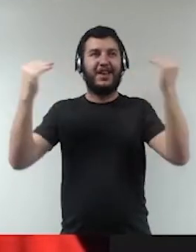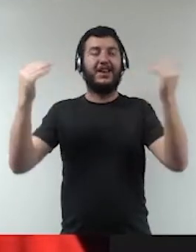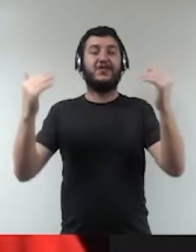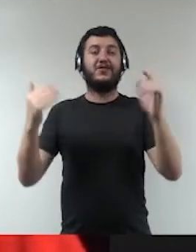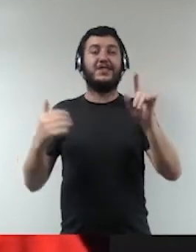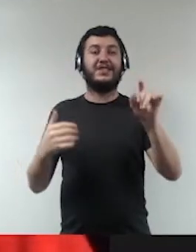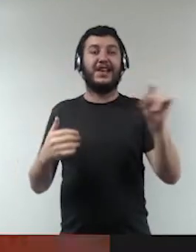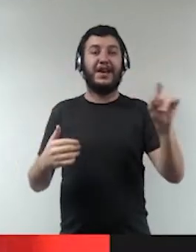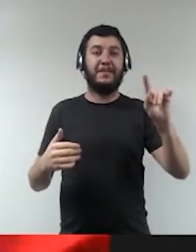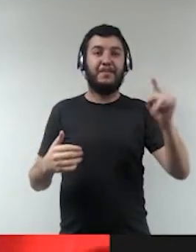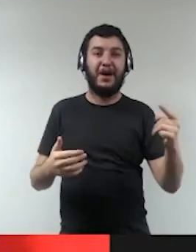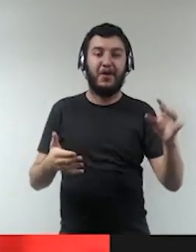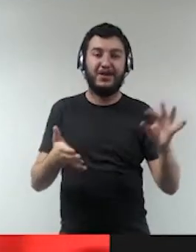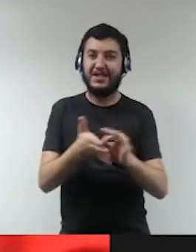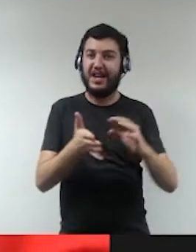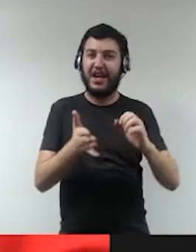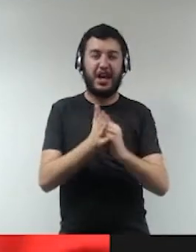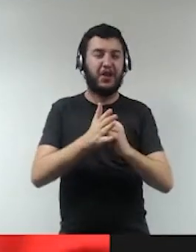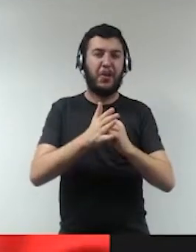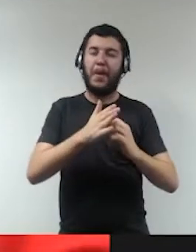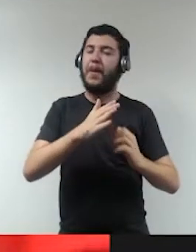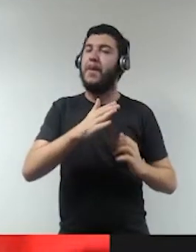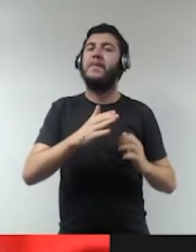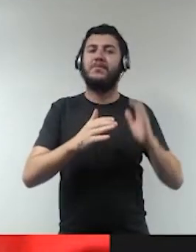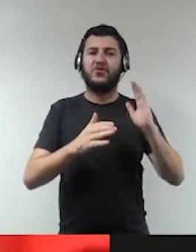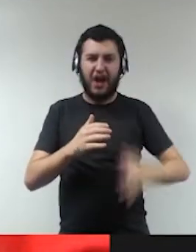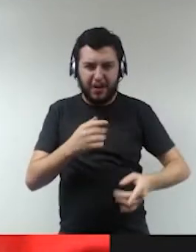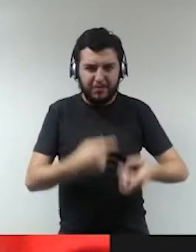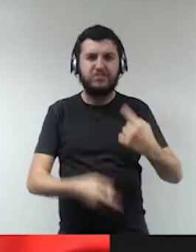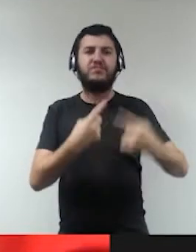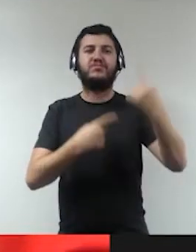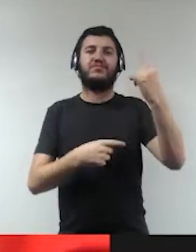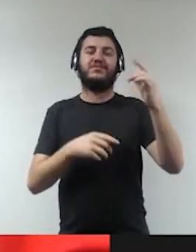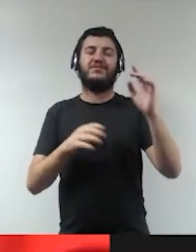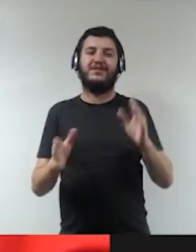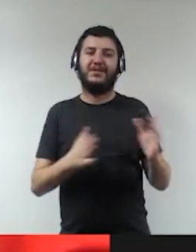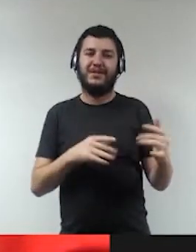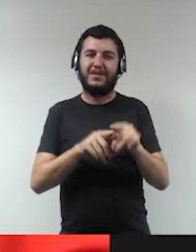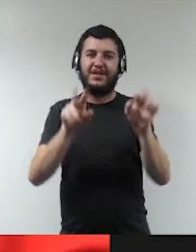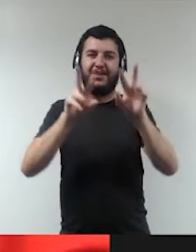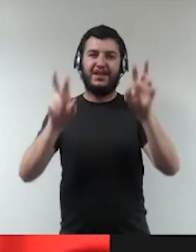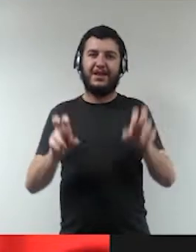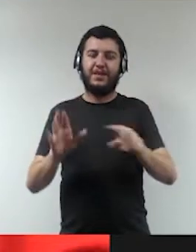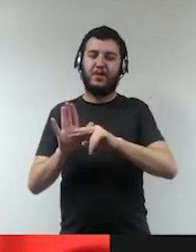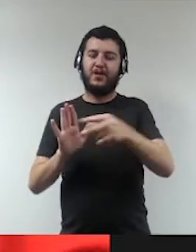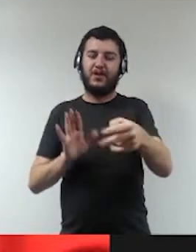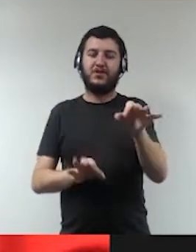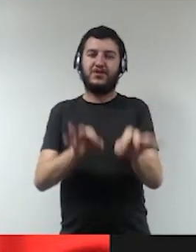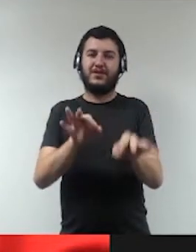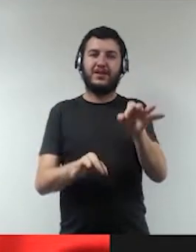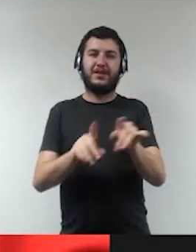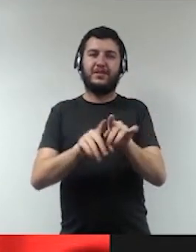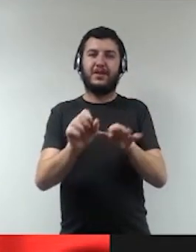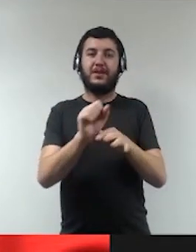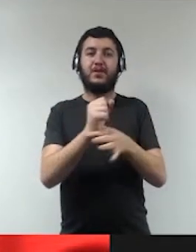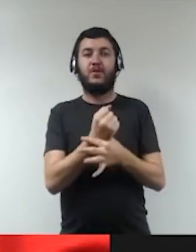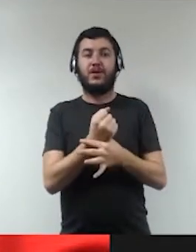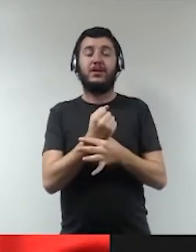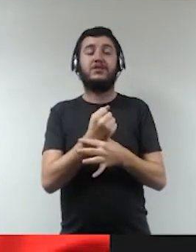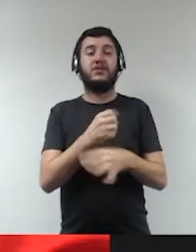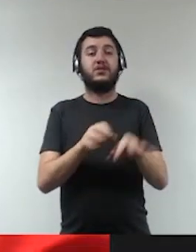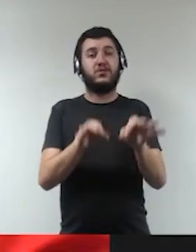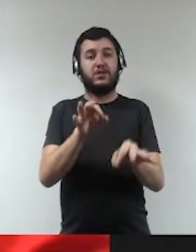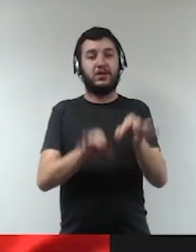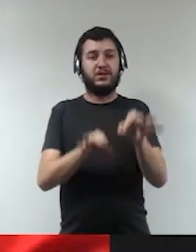inscritos. O tema principal desse painel é o consequencialismo judicial e a segurança jurídica em tempos da